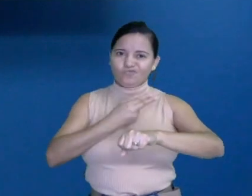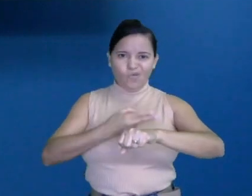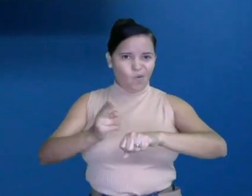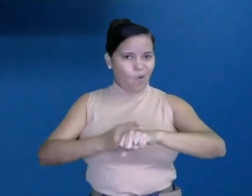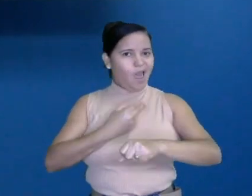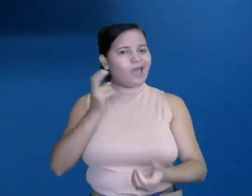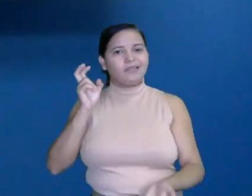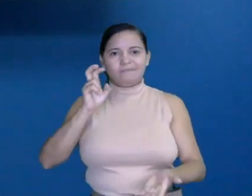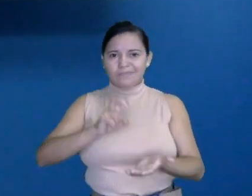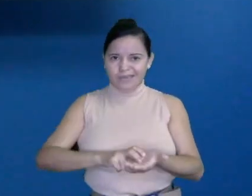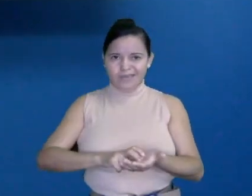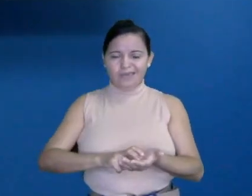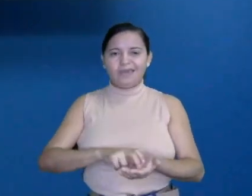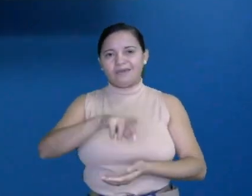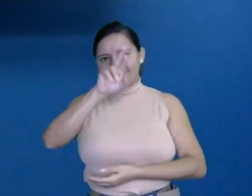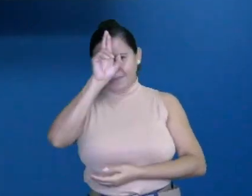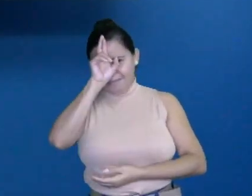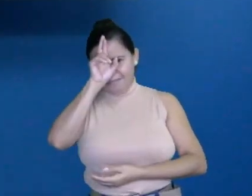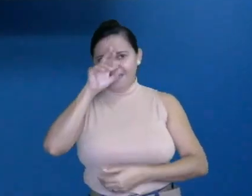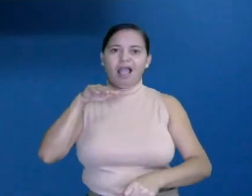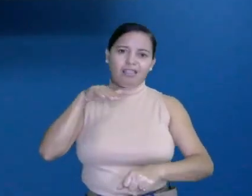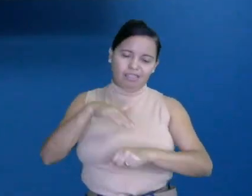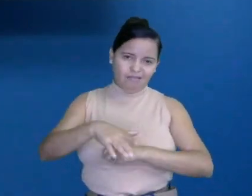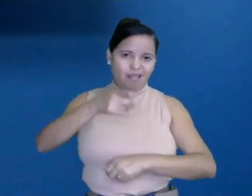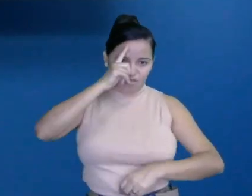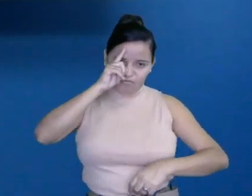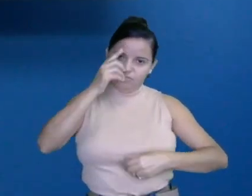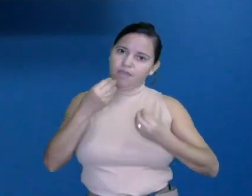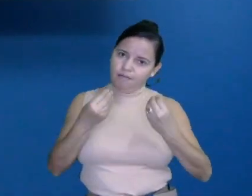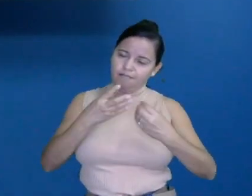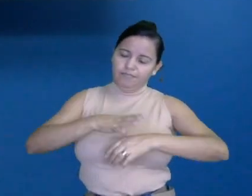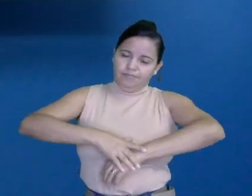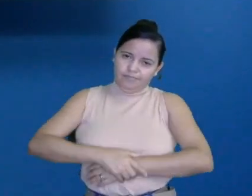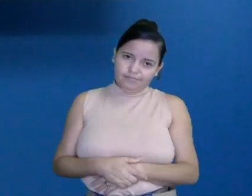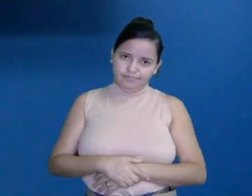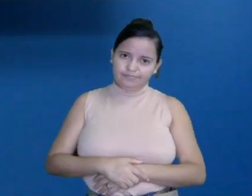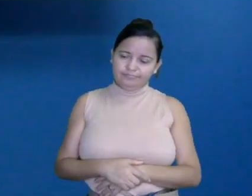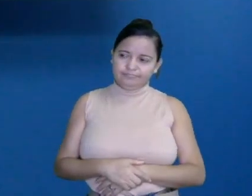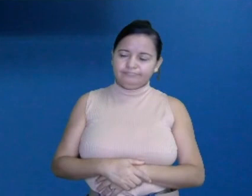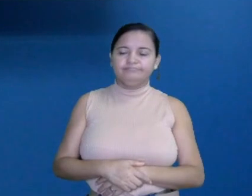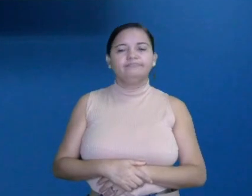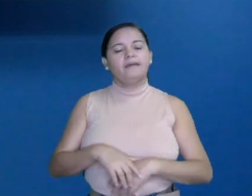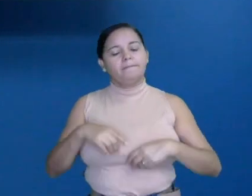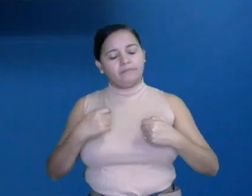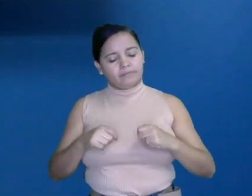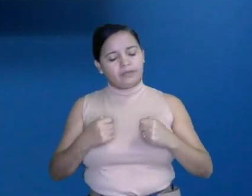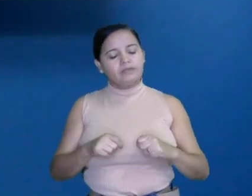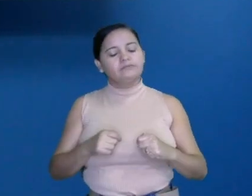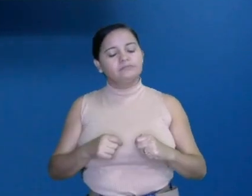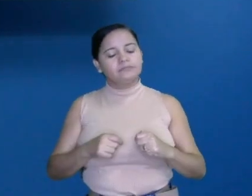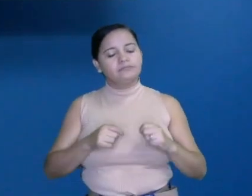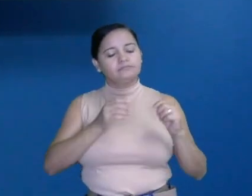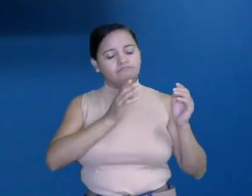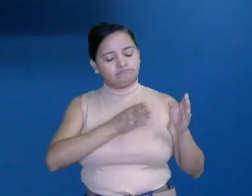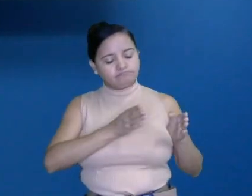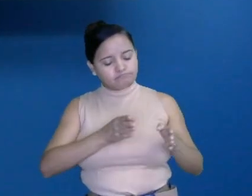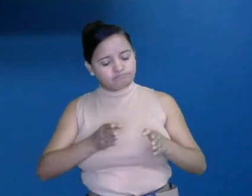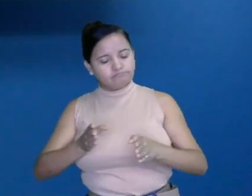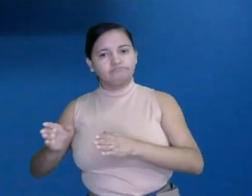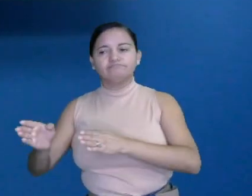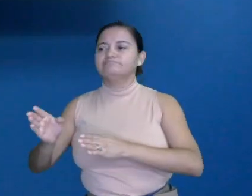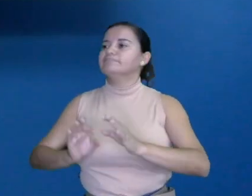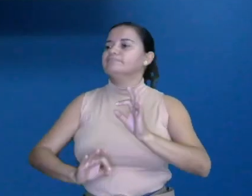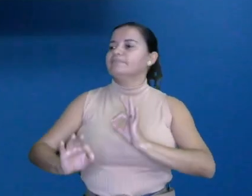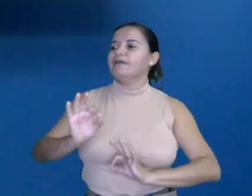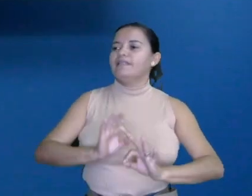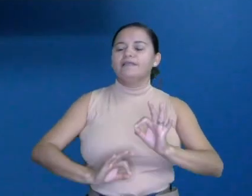de meio-dia, à noite, todos os dias. Então, eu tenho que ter uma frequência menor com a alimentação com